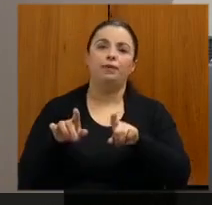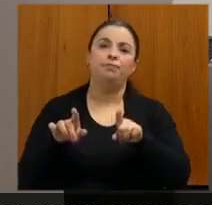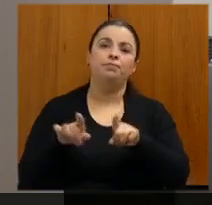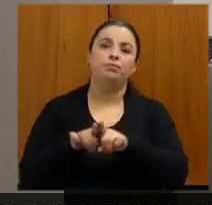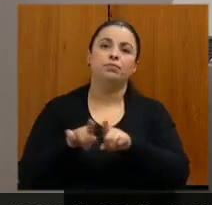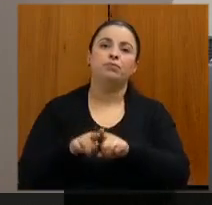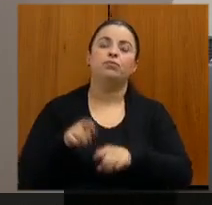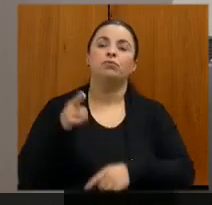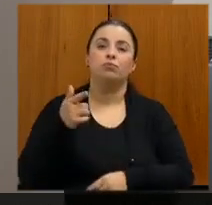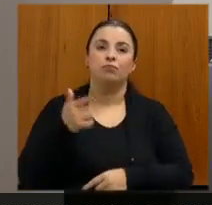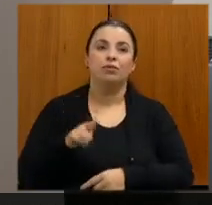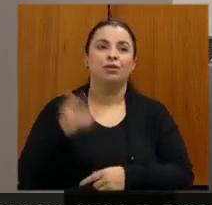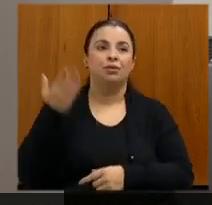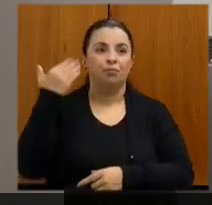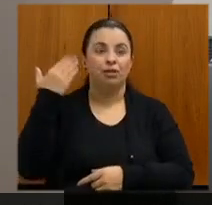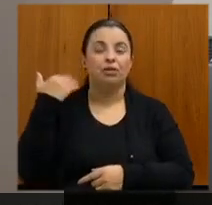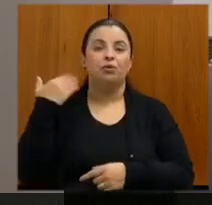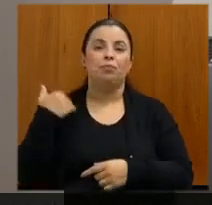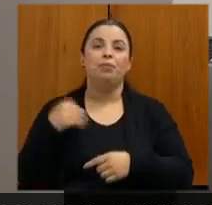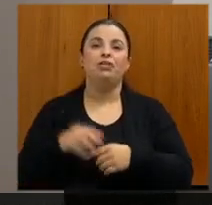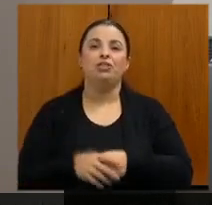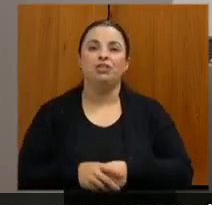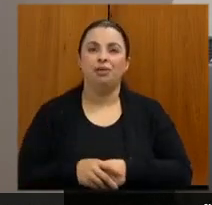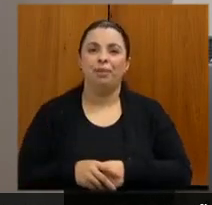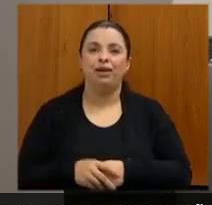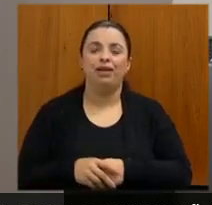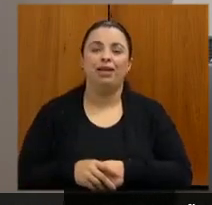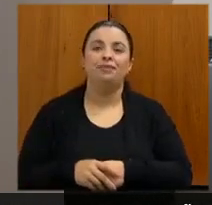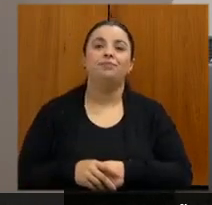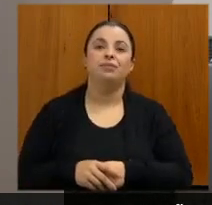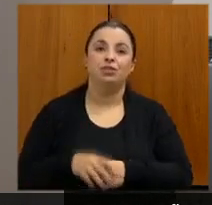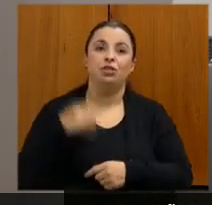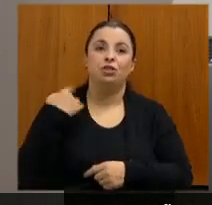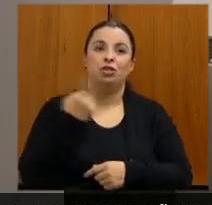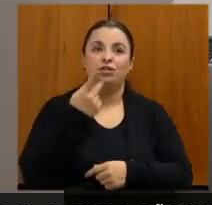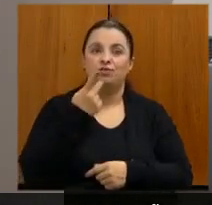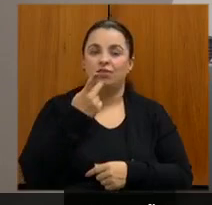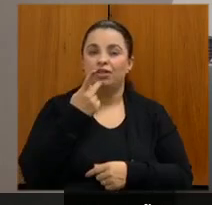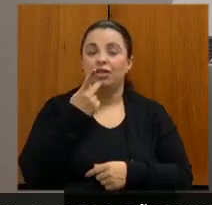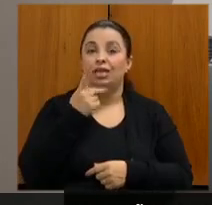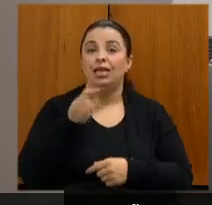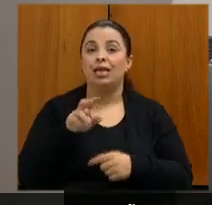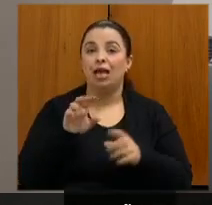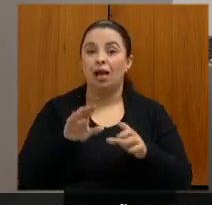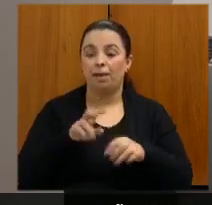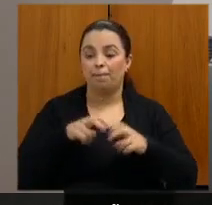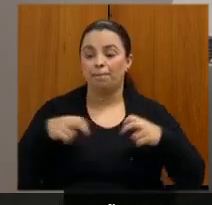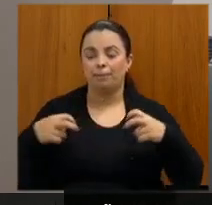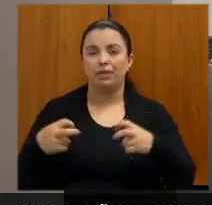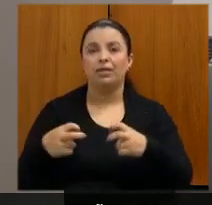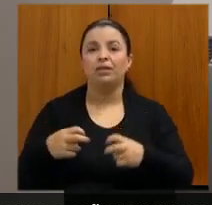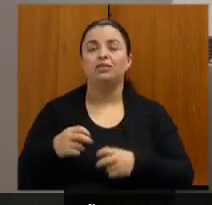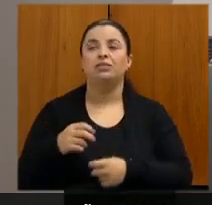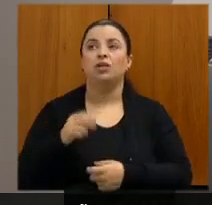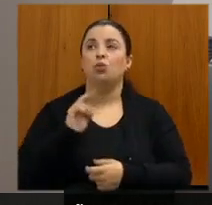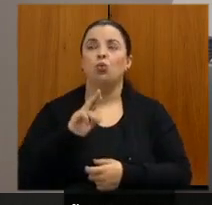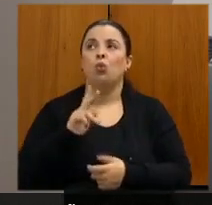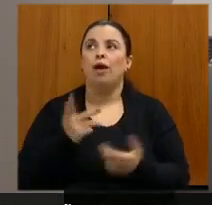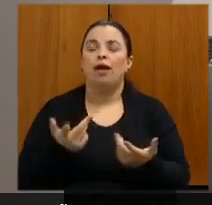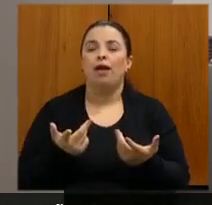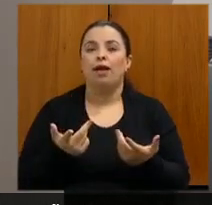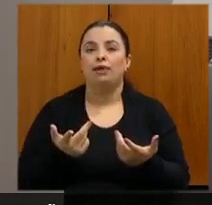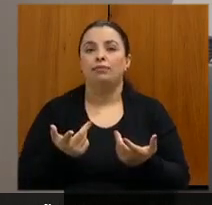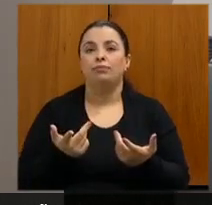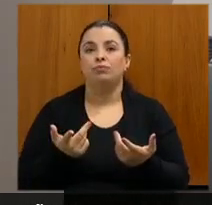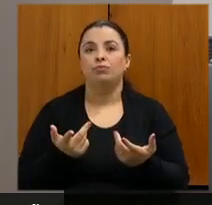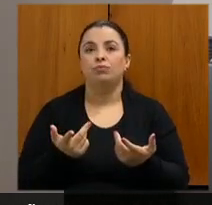na época que destacava vamos é que a mesa não se transformasse num depósito onde